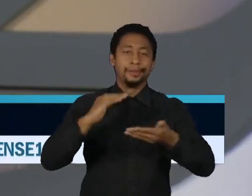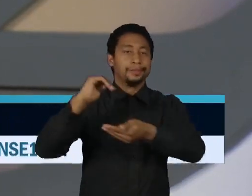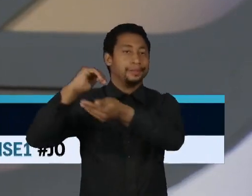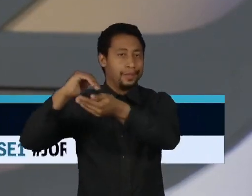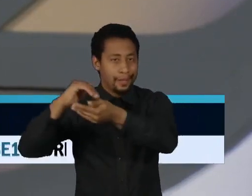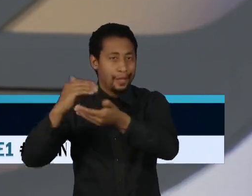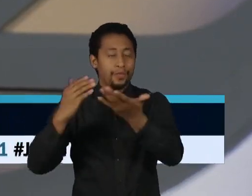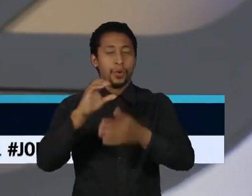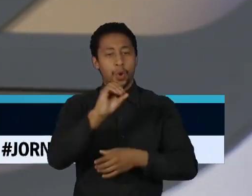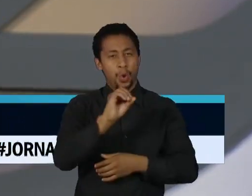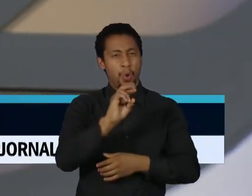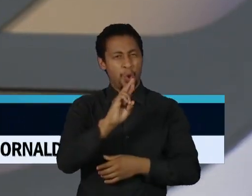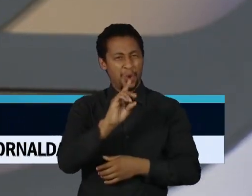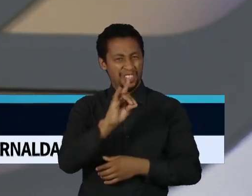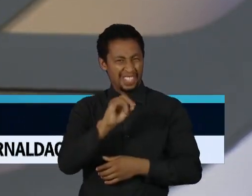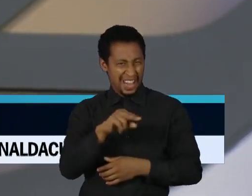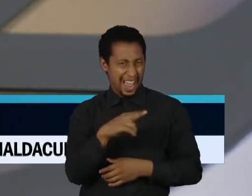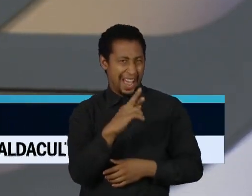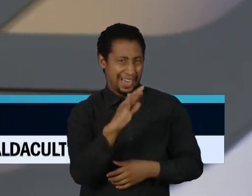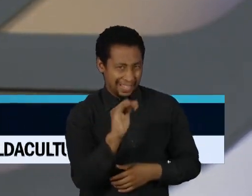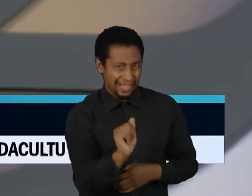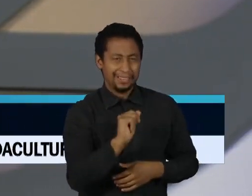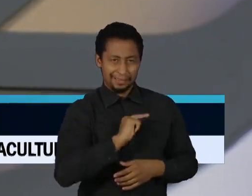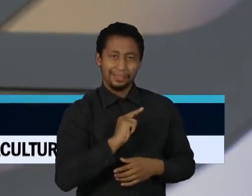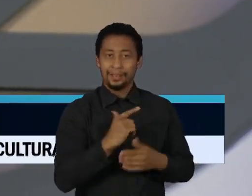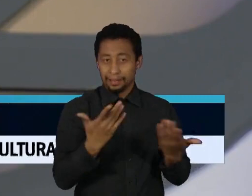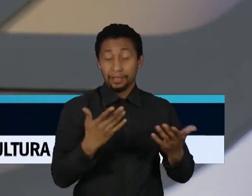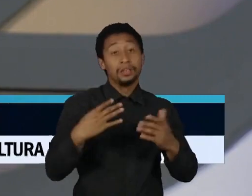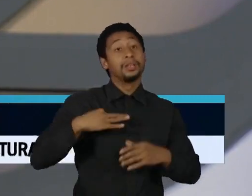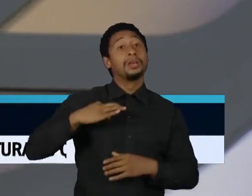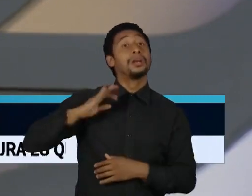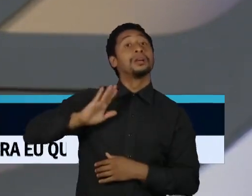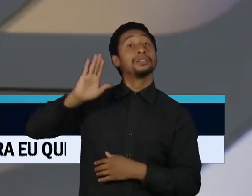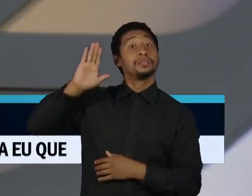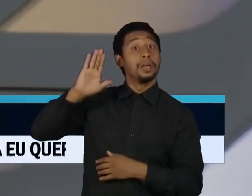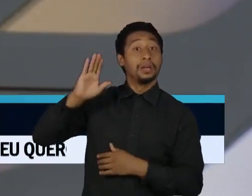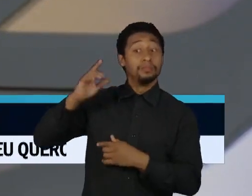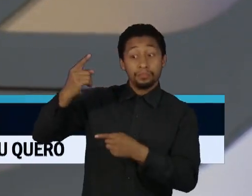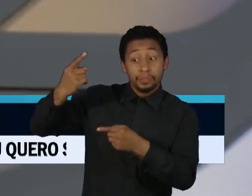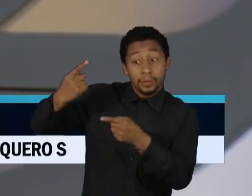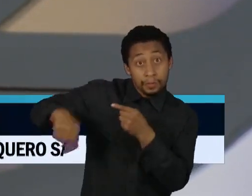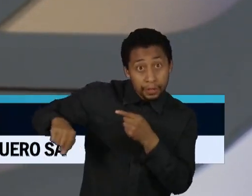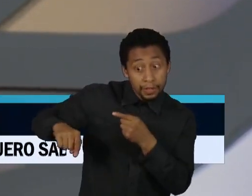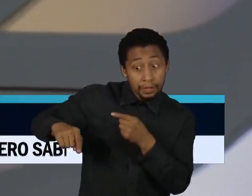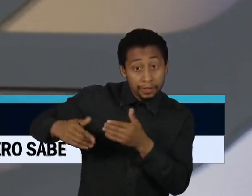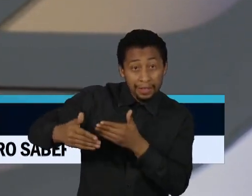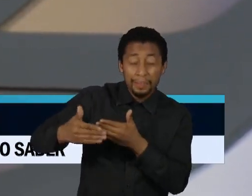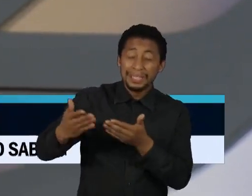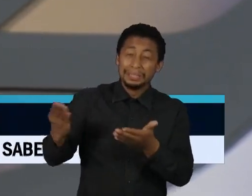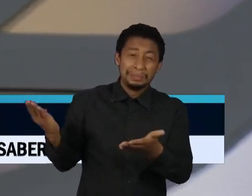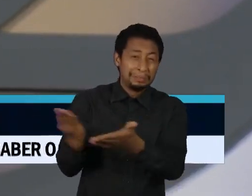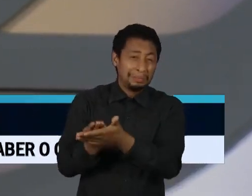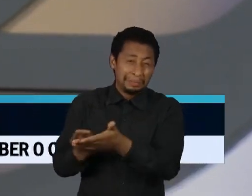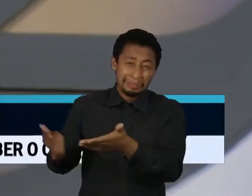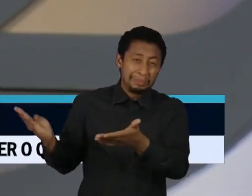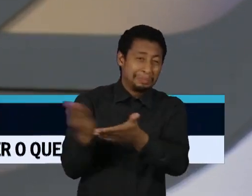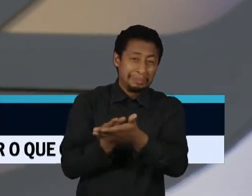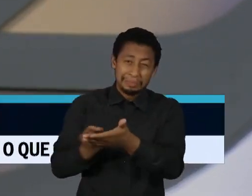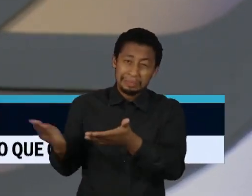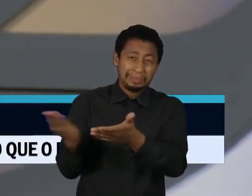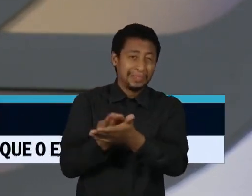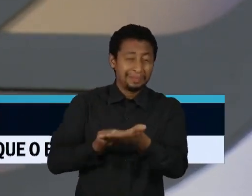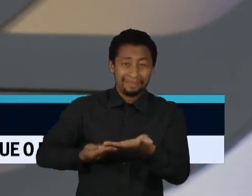Tribunal Federal e, em relação à inelegibilidade, a gente tem uma série de processos no Tribunal